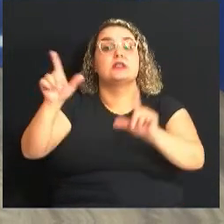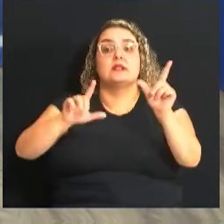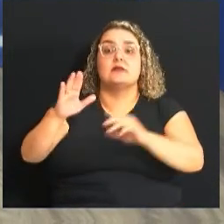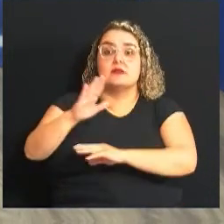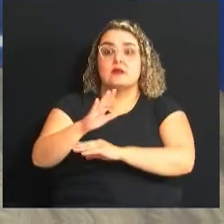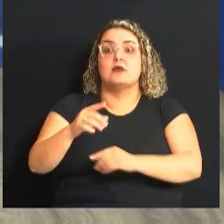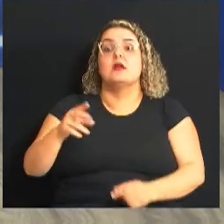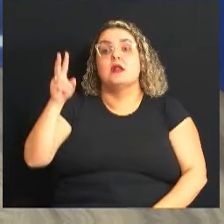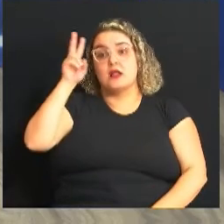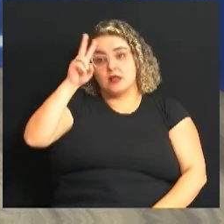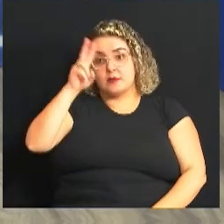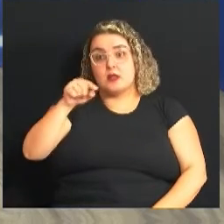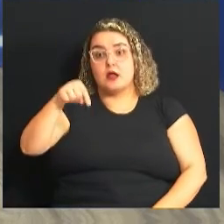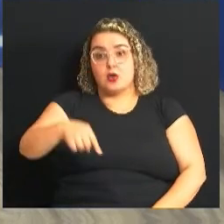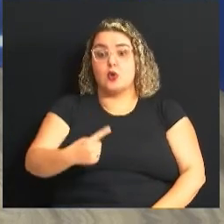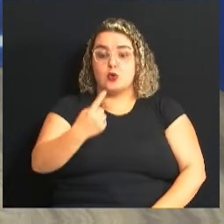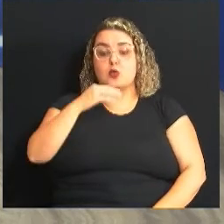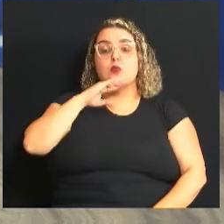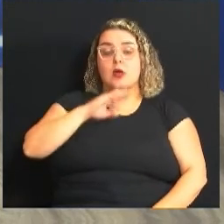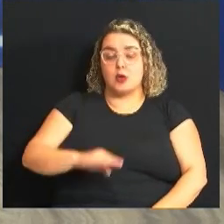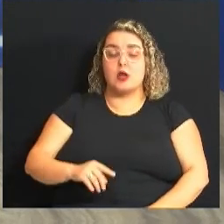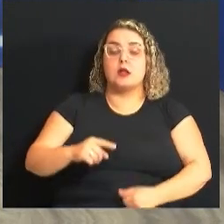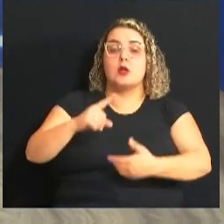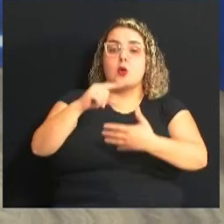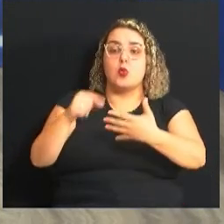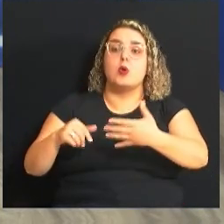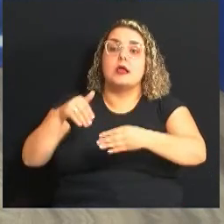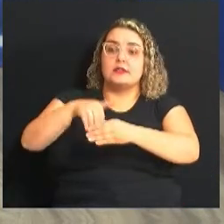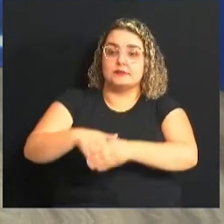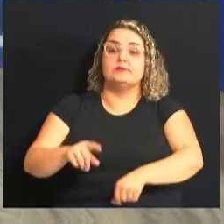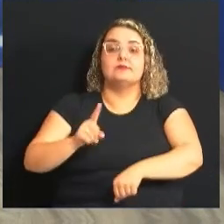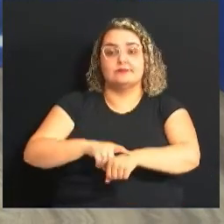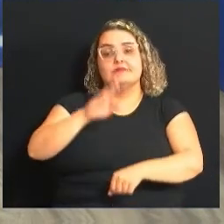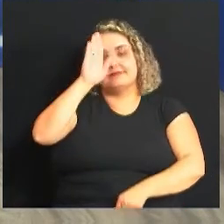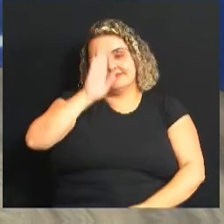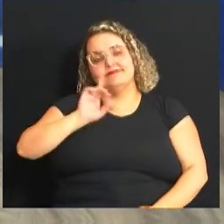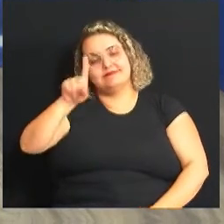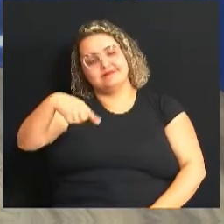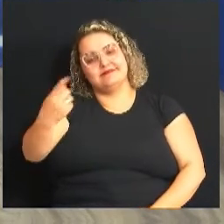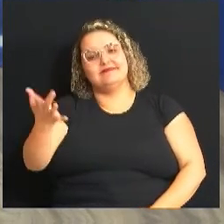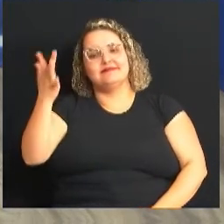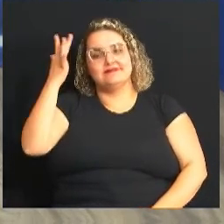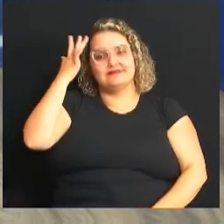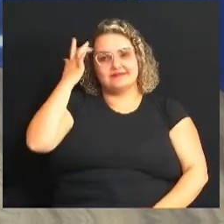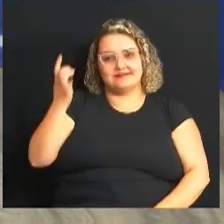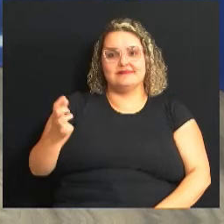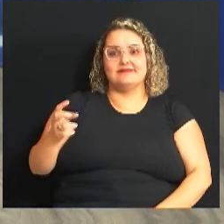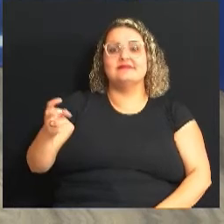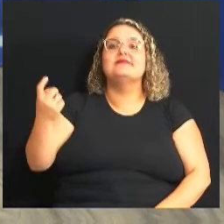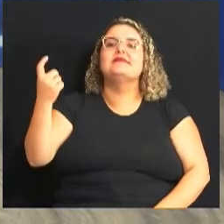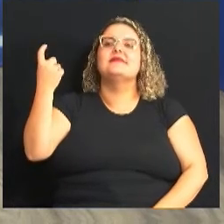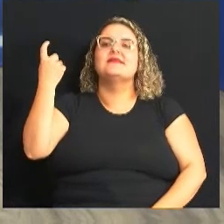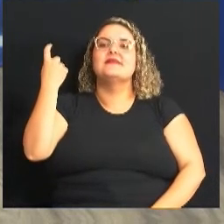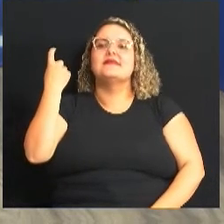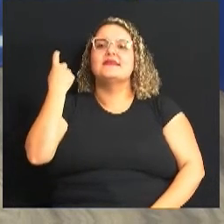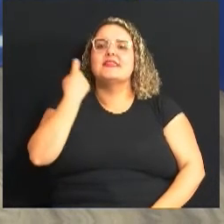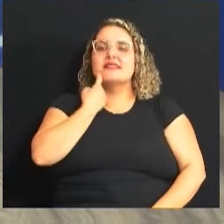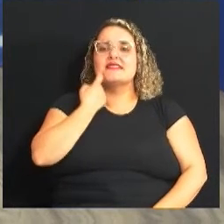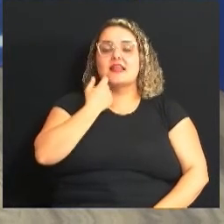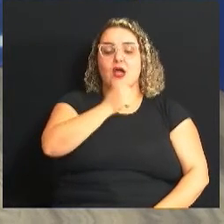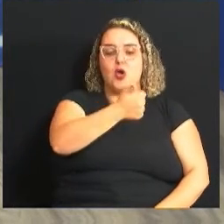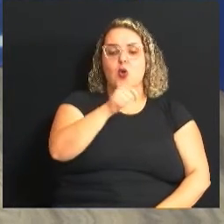Campinas, lembrando que agora 1h tem o horário eleitoral gratuito e nos vemos amanhã na sexta-feira às 11h30 da manhã